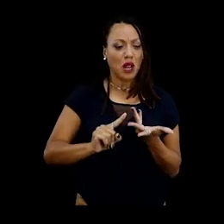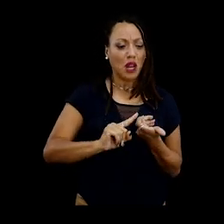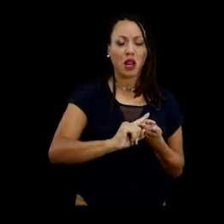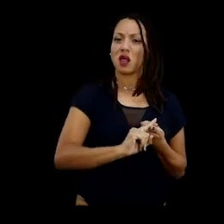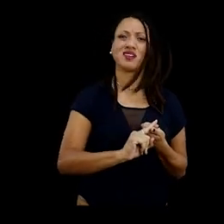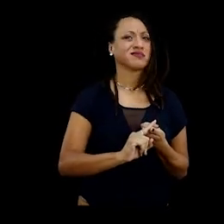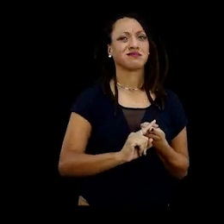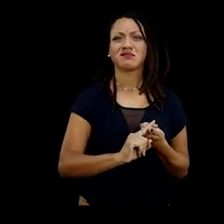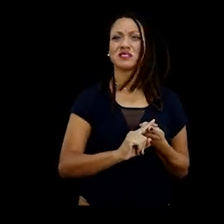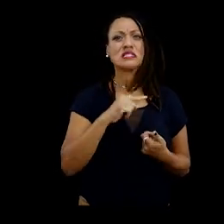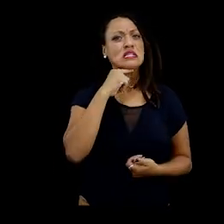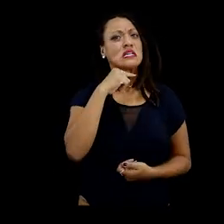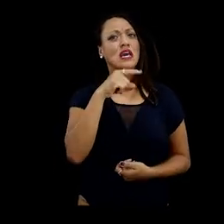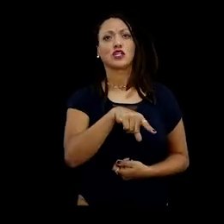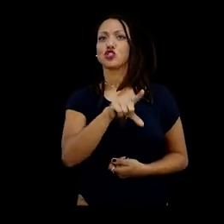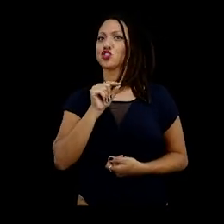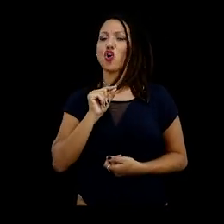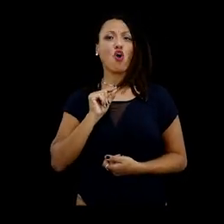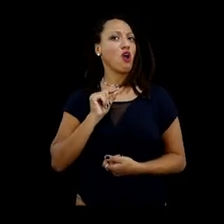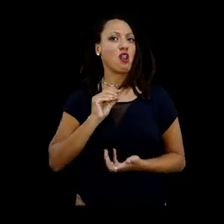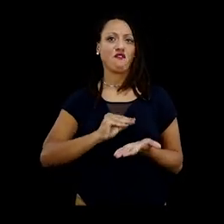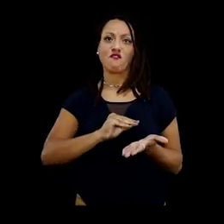Né? Então, portanto,